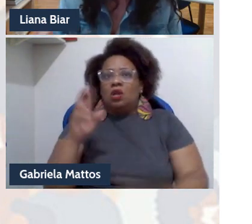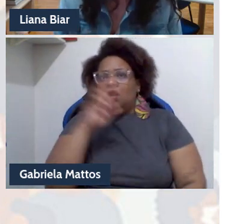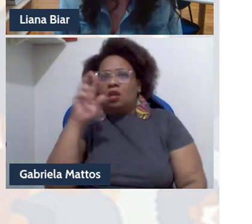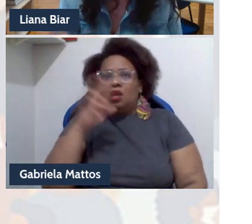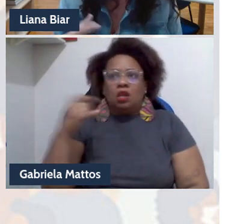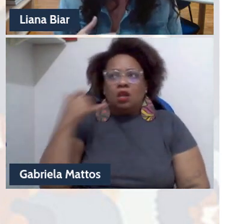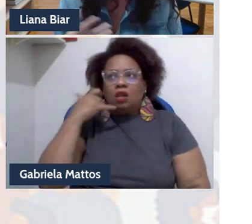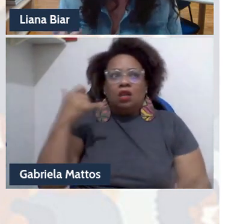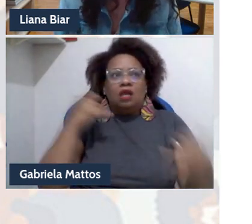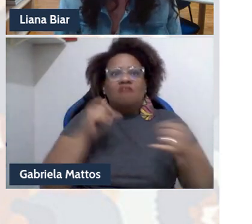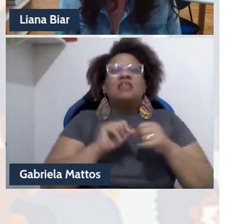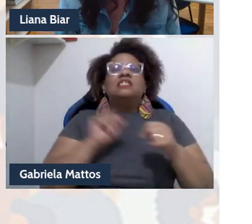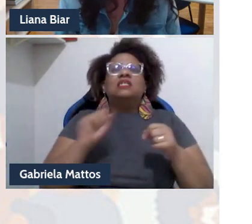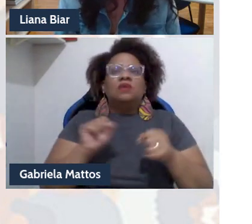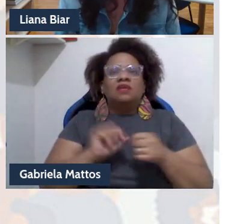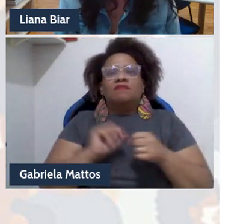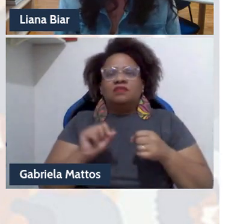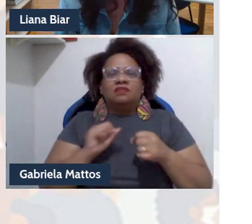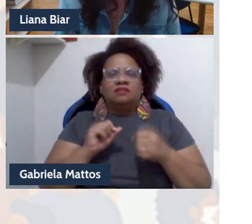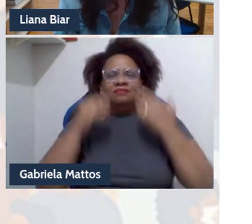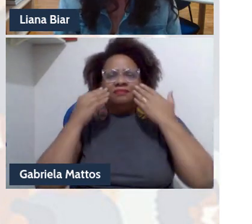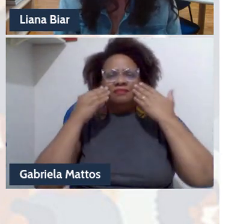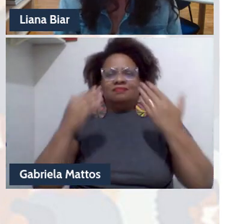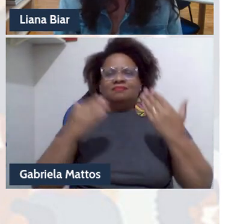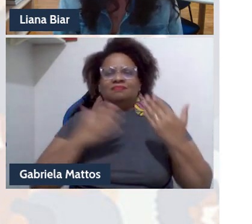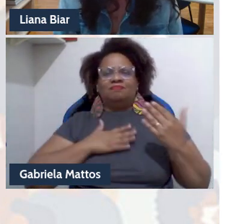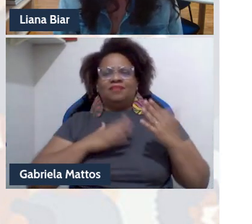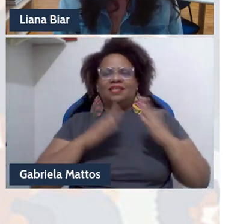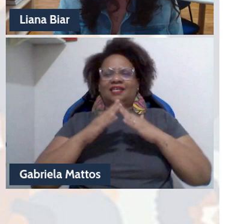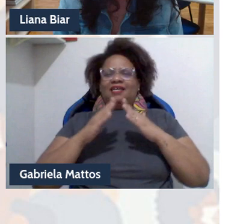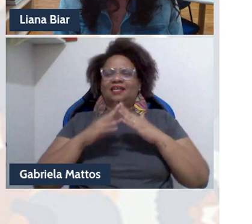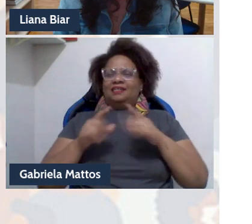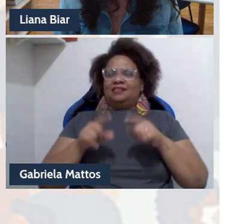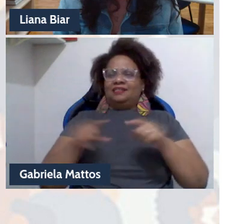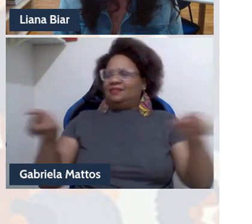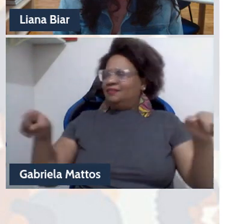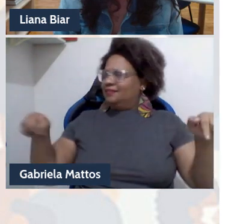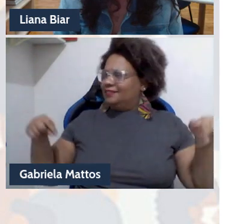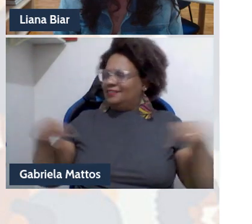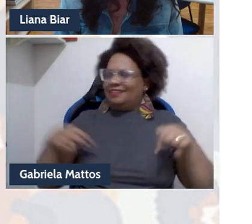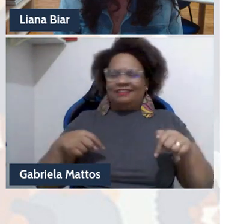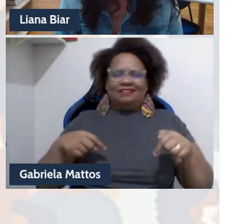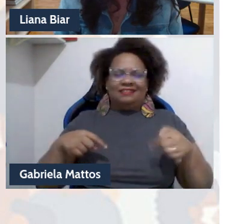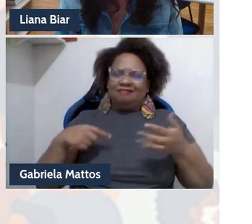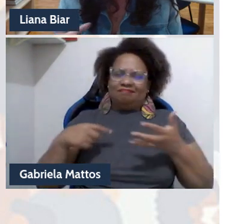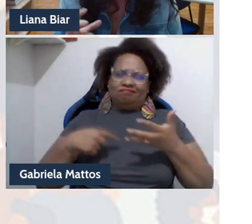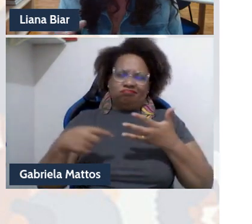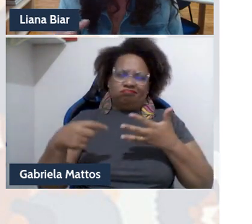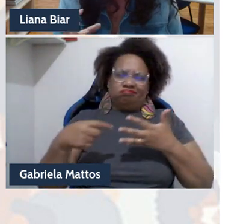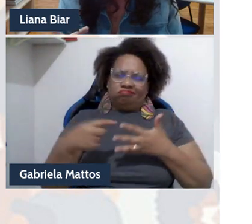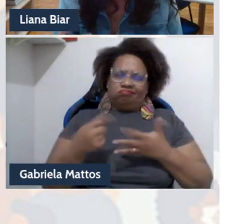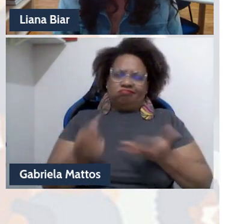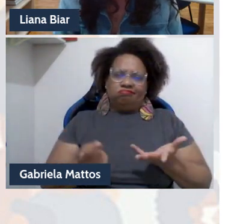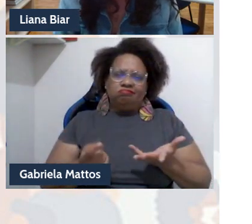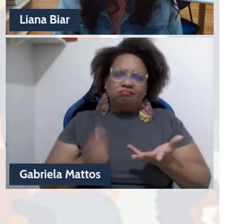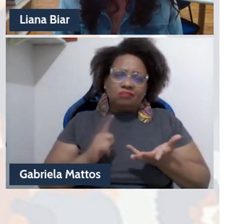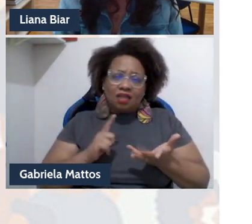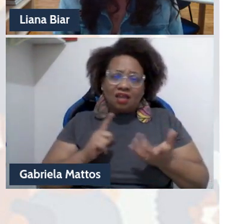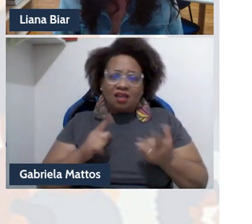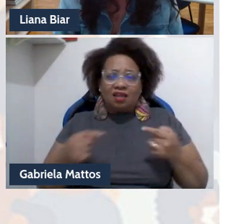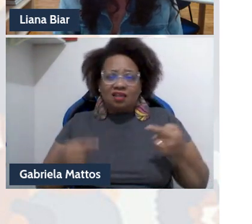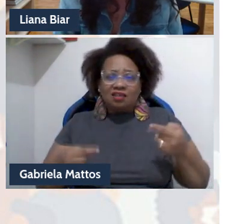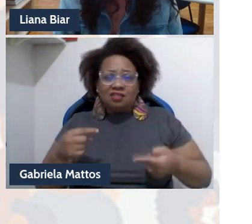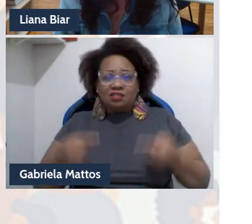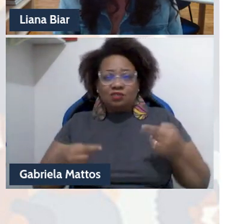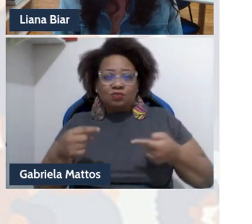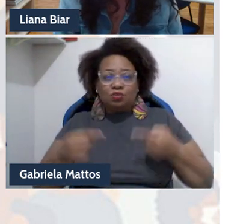a exposição de si, do espaço doméstico, dentre outras coisas, né? Tem uma disputa na fala